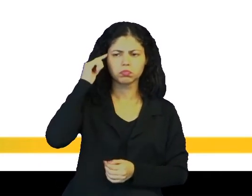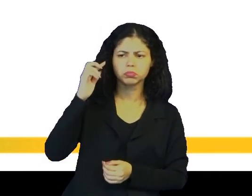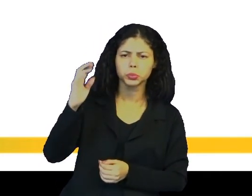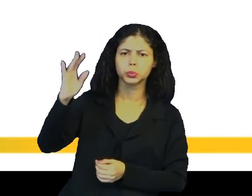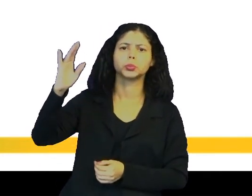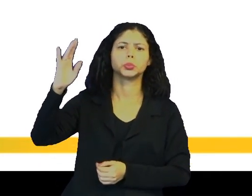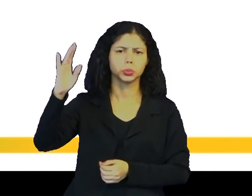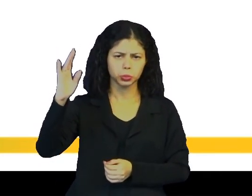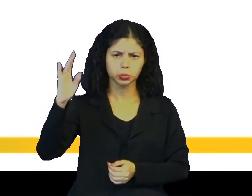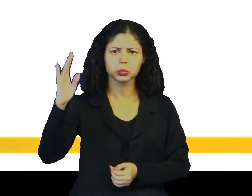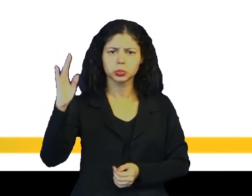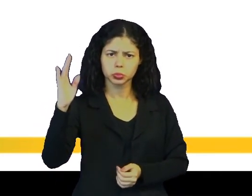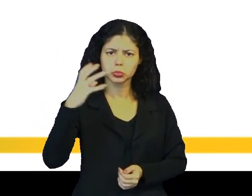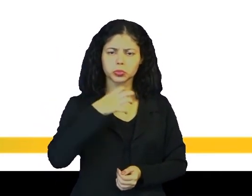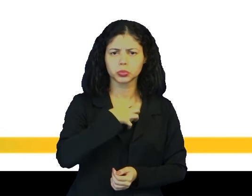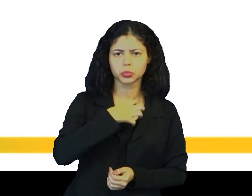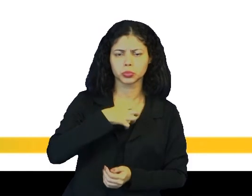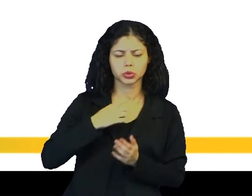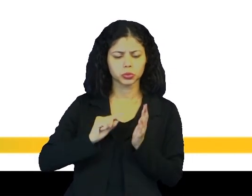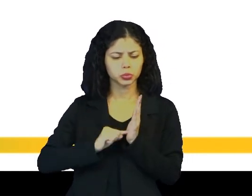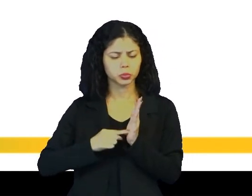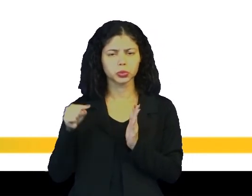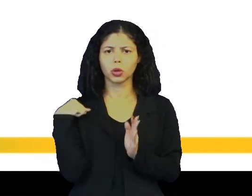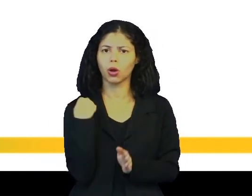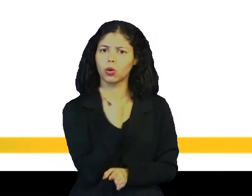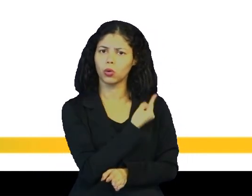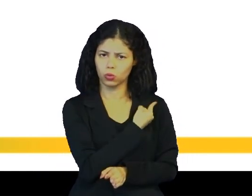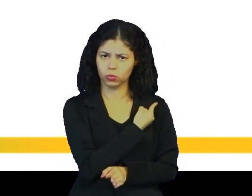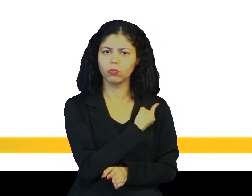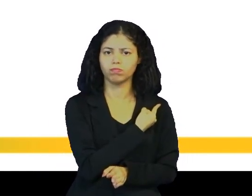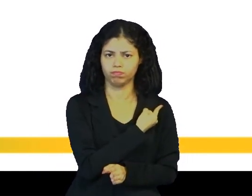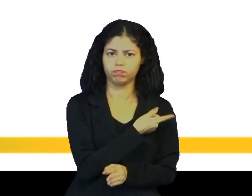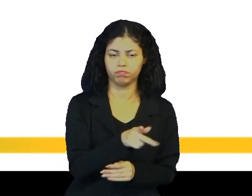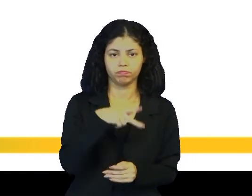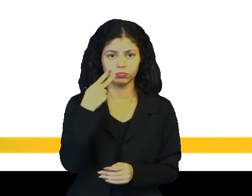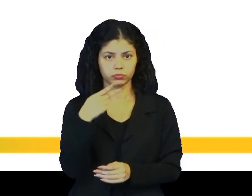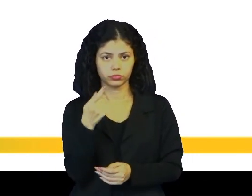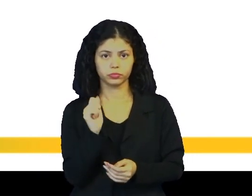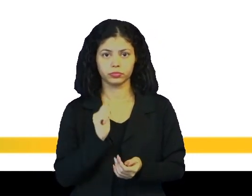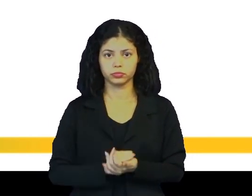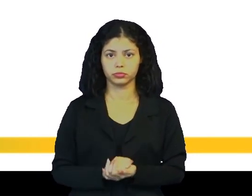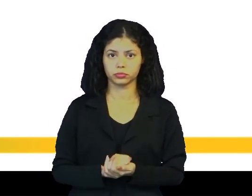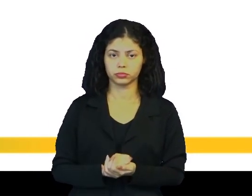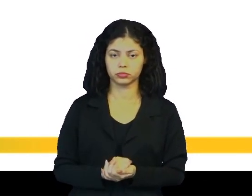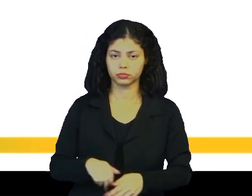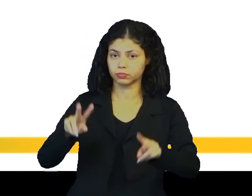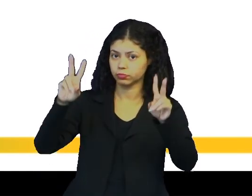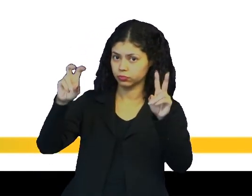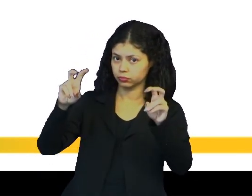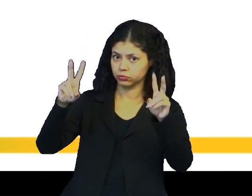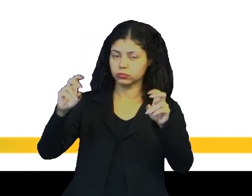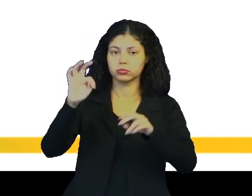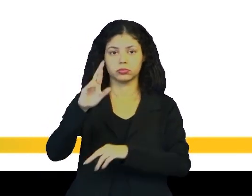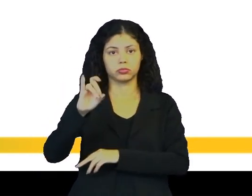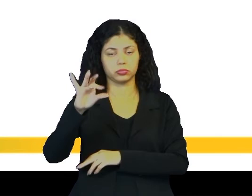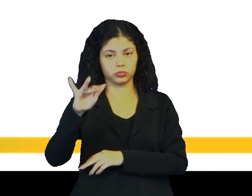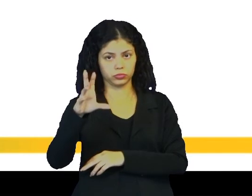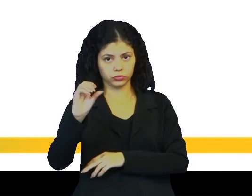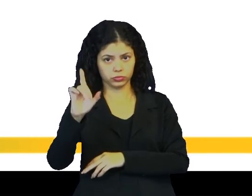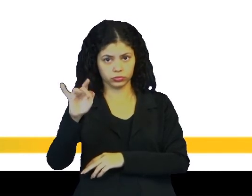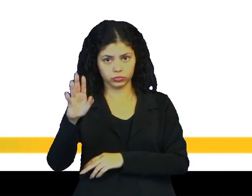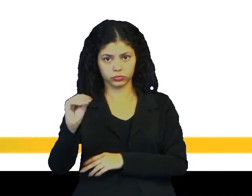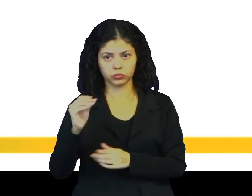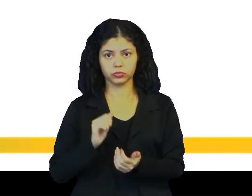sentimentos íntimos. Aí está um ponto onde nós estamos falando aí do termo antropocêntrico,